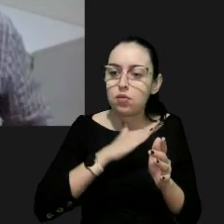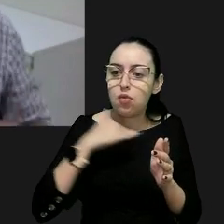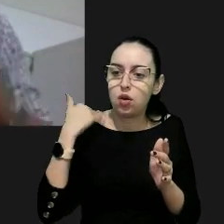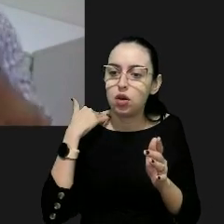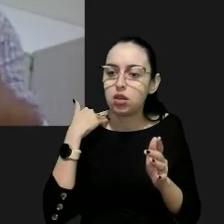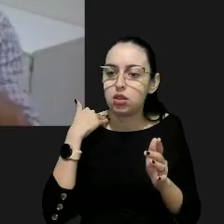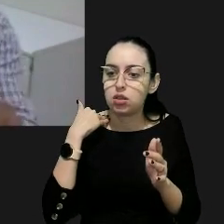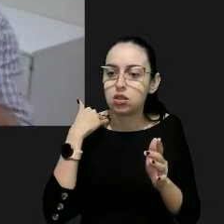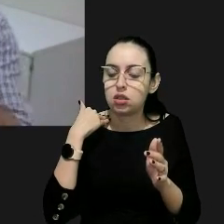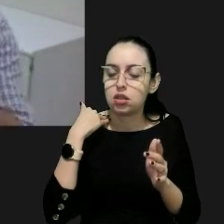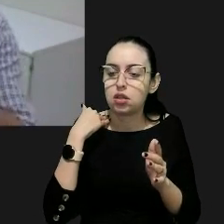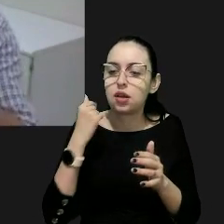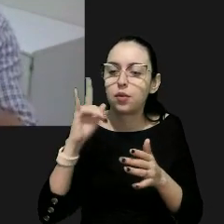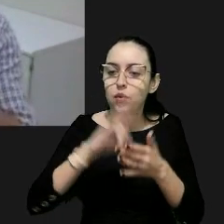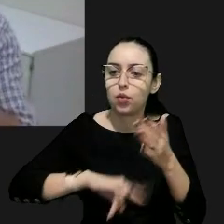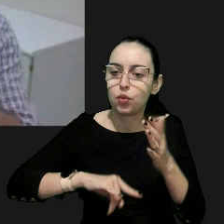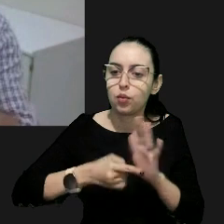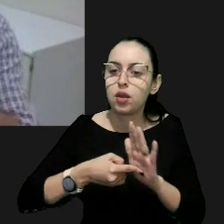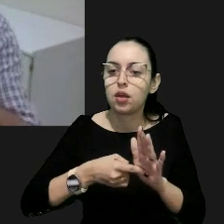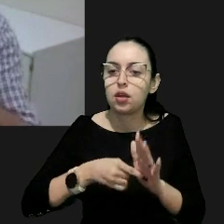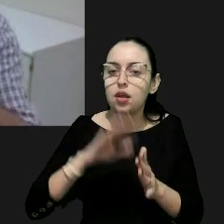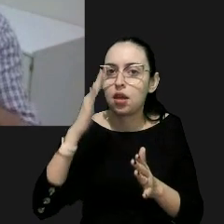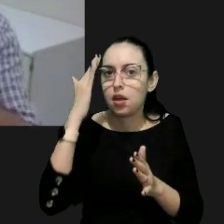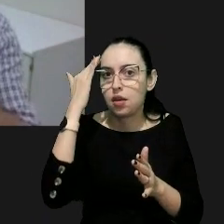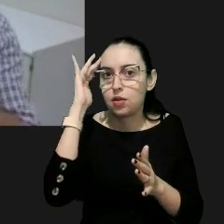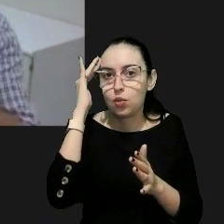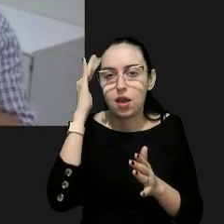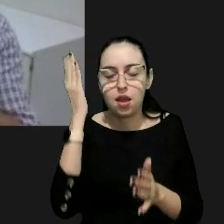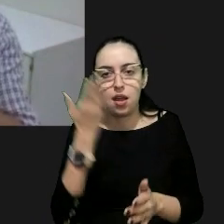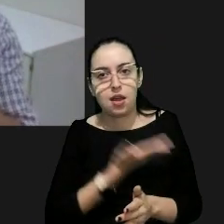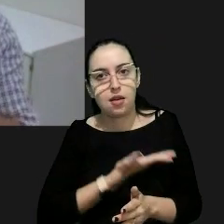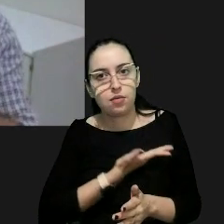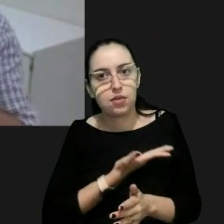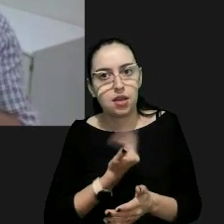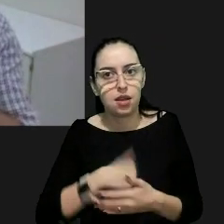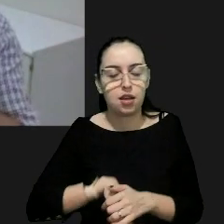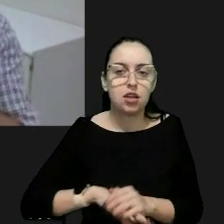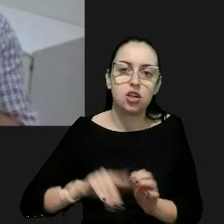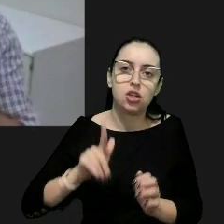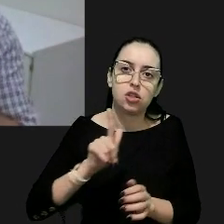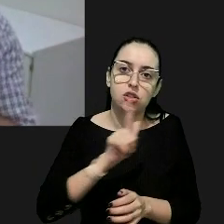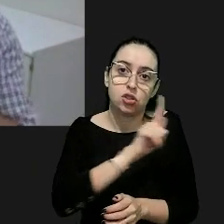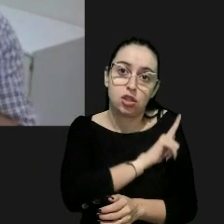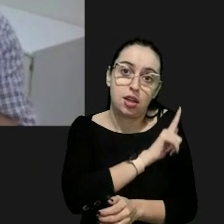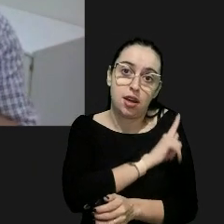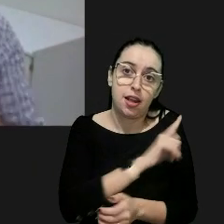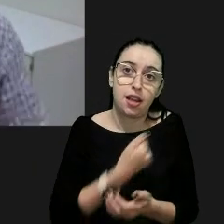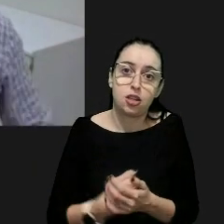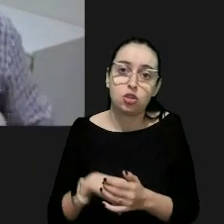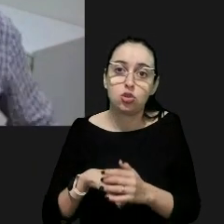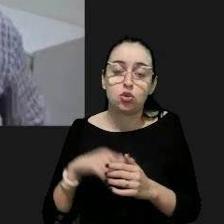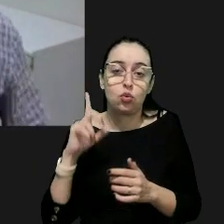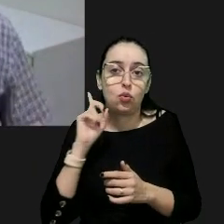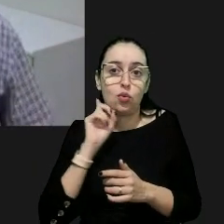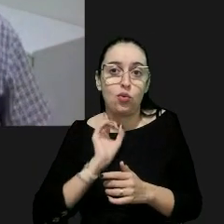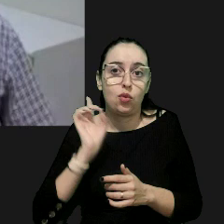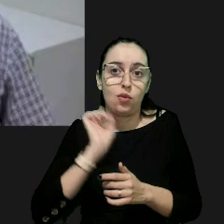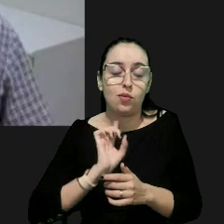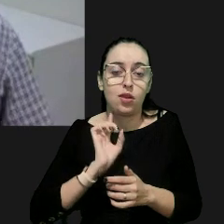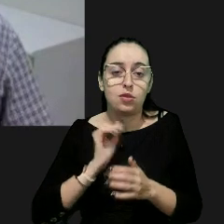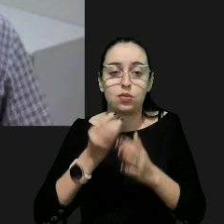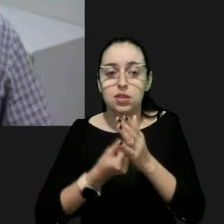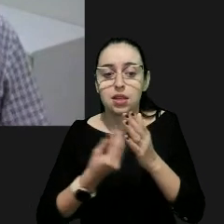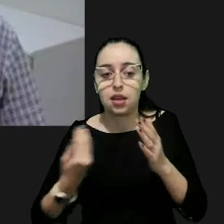tal, e depois que ela faleceu, quando a gente foi abrir o inventário, eu descobri que a amiguinha, a gerente dela do